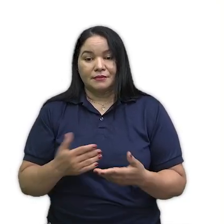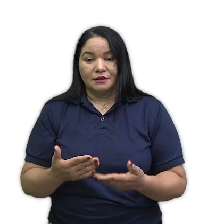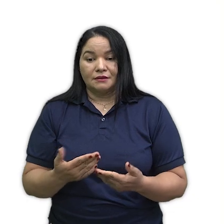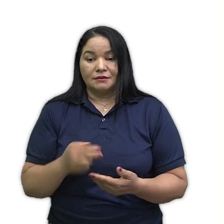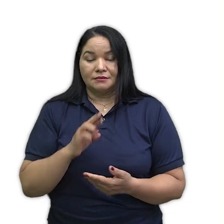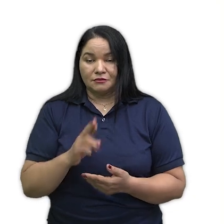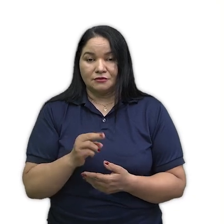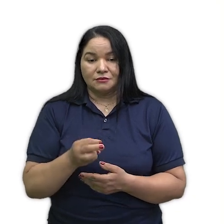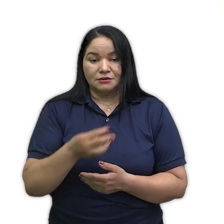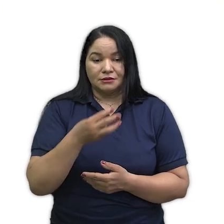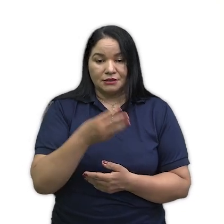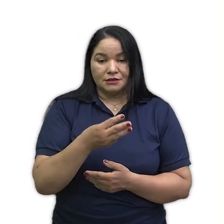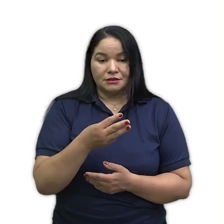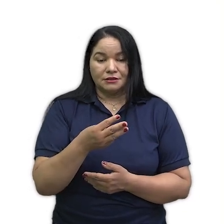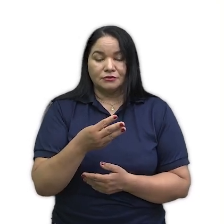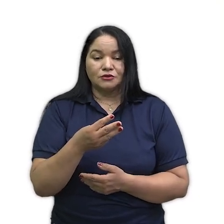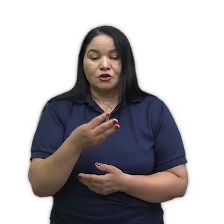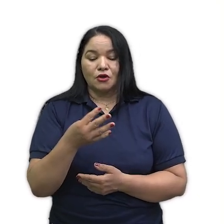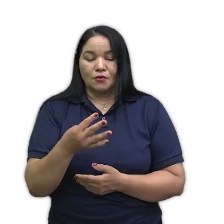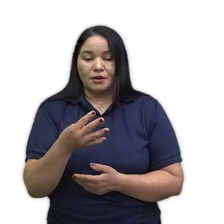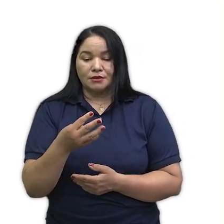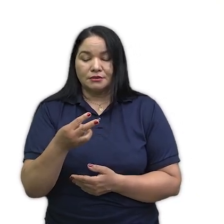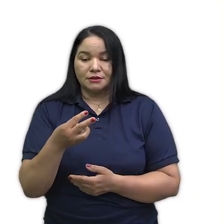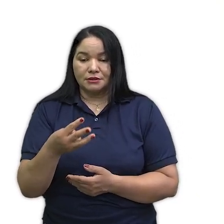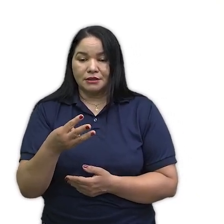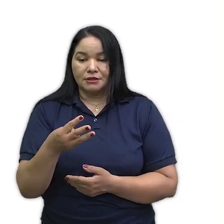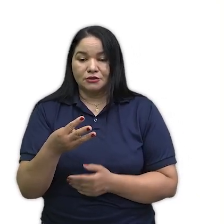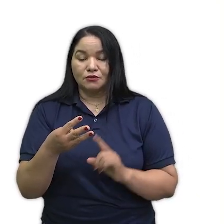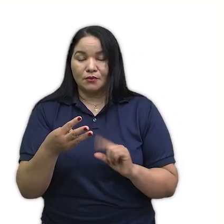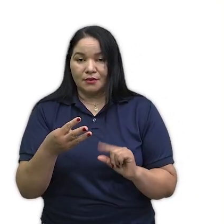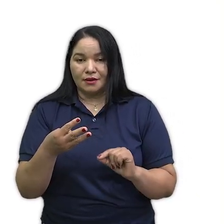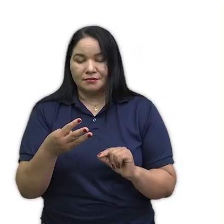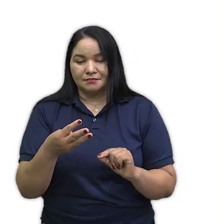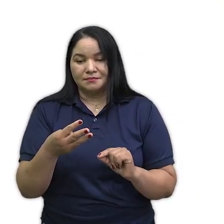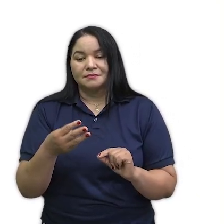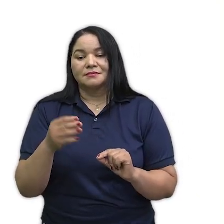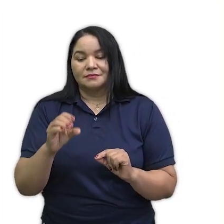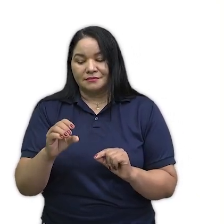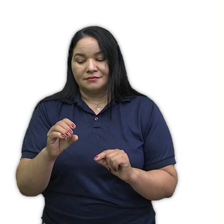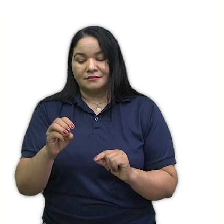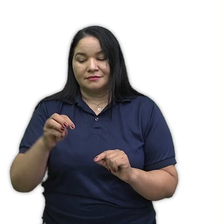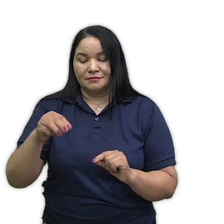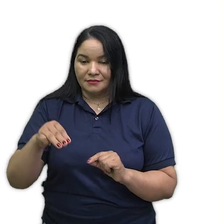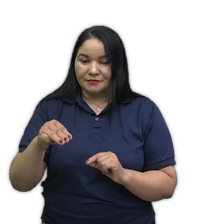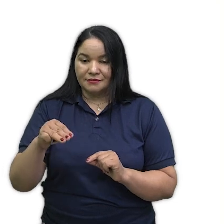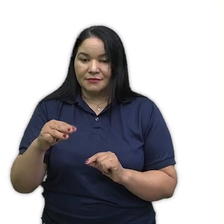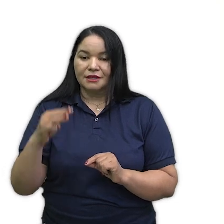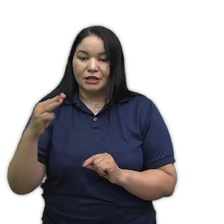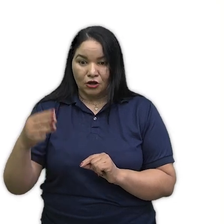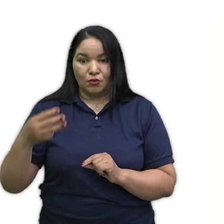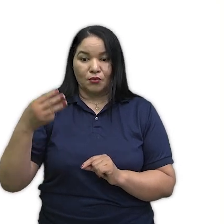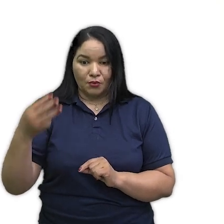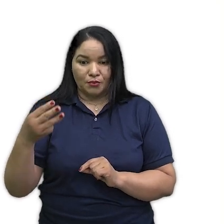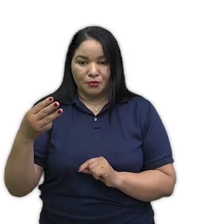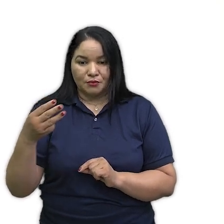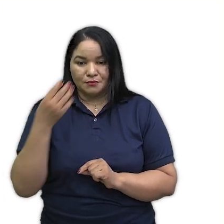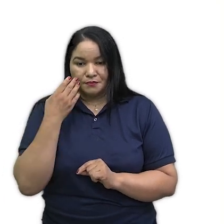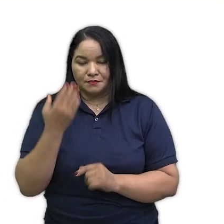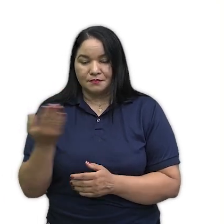temos aí 343 o quê? Centímetros cúbicos, Não esqueçam da unidade.